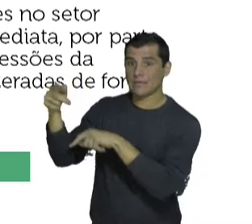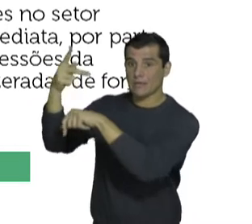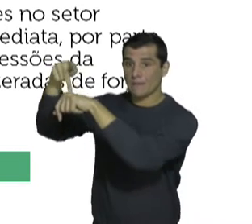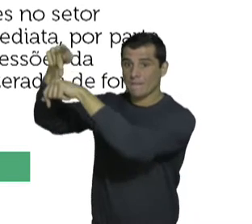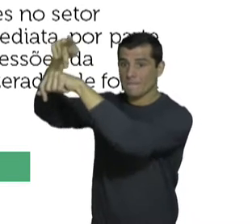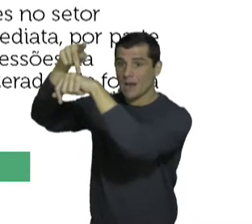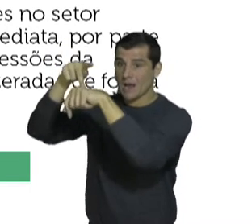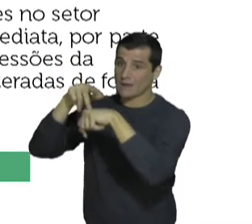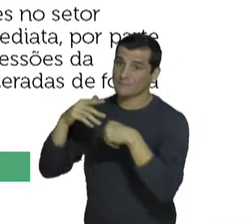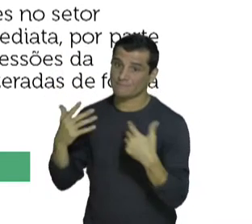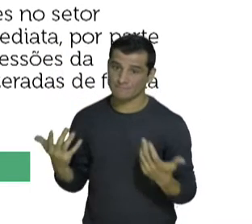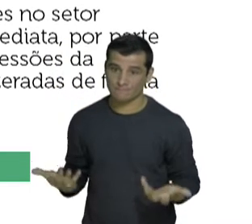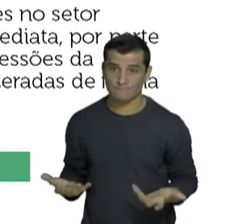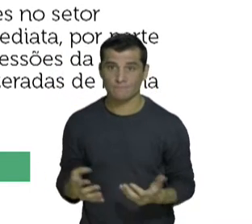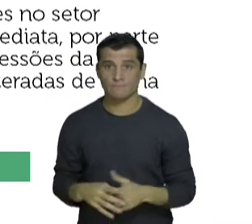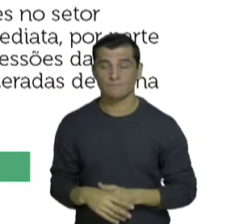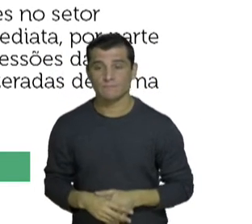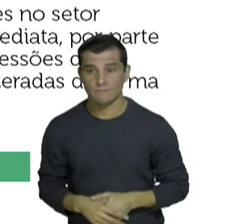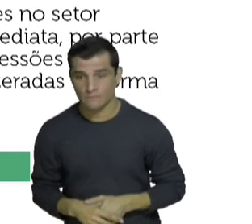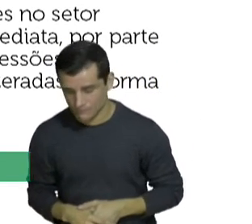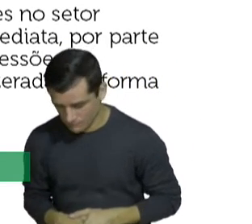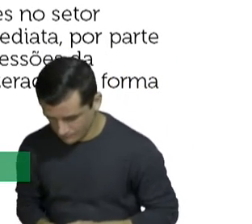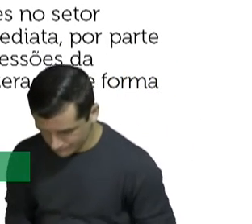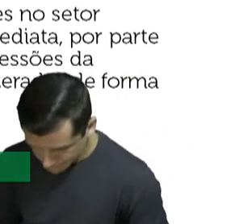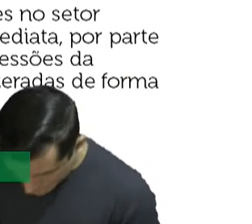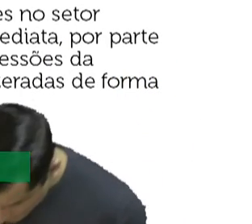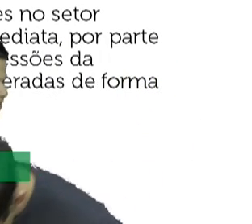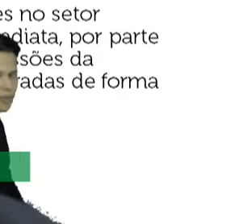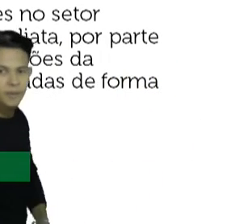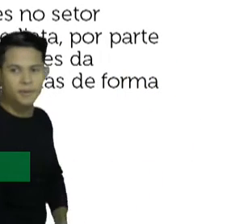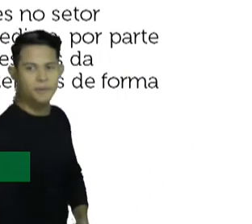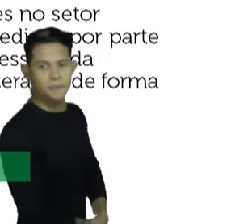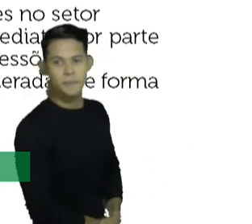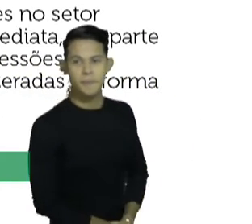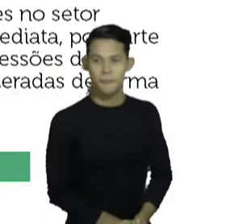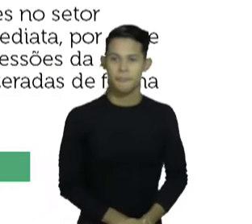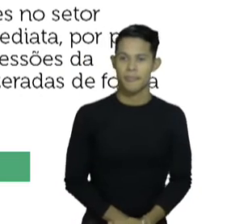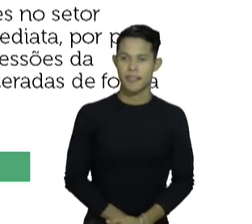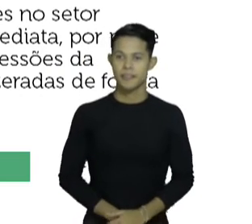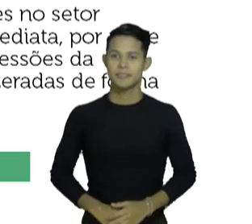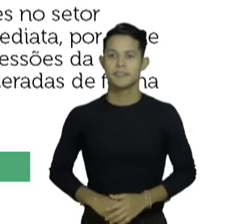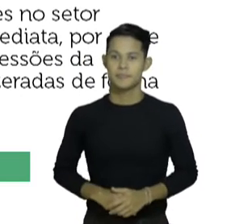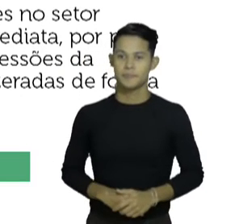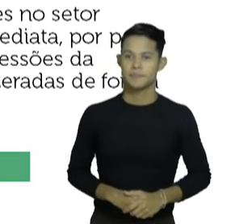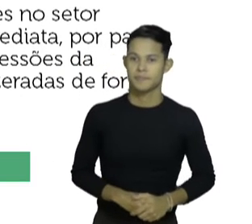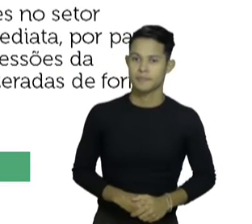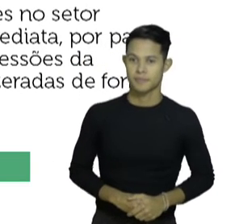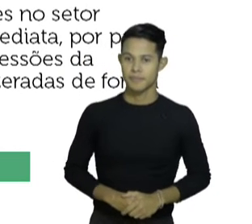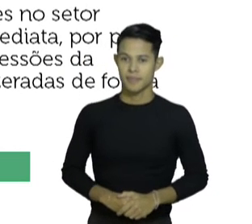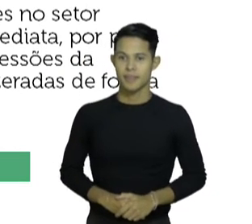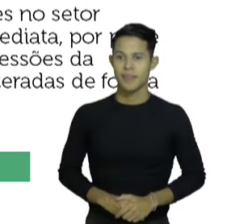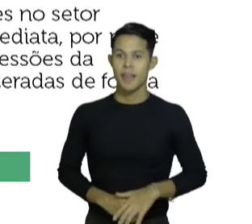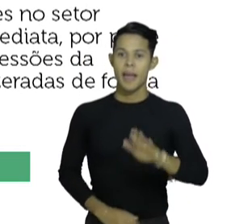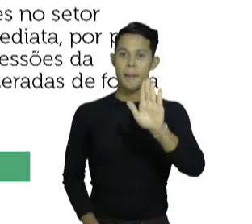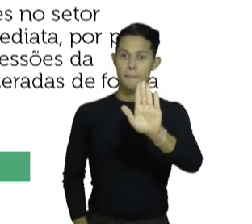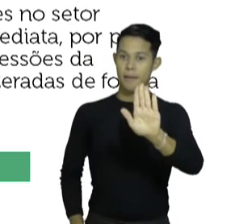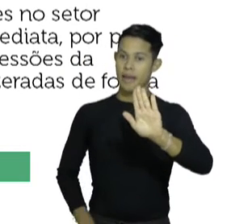Aí Minha Gente desculpa porque Ero estar errado mas não vai